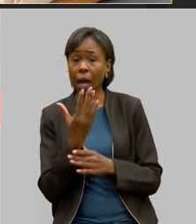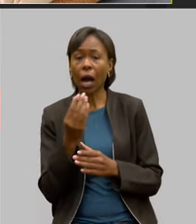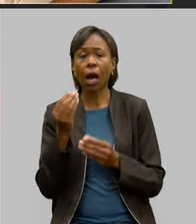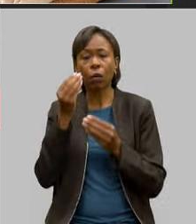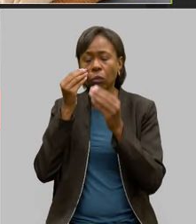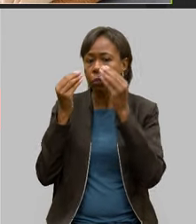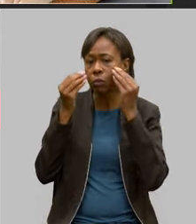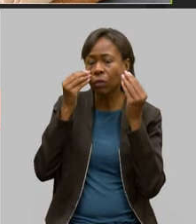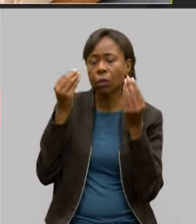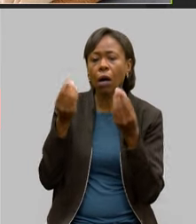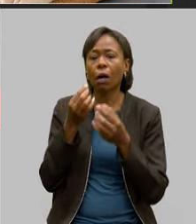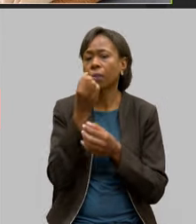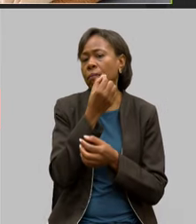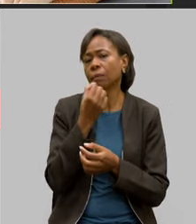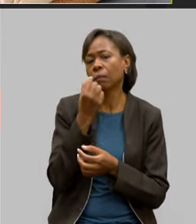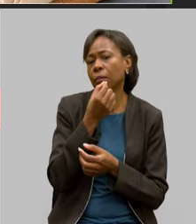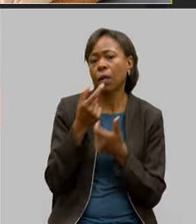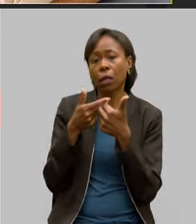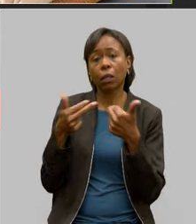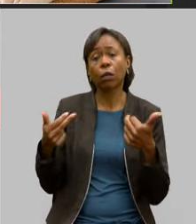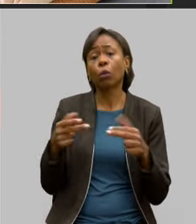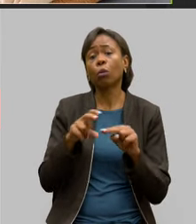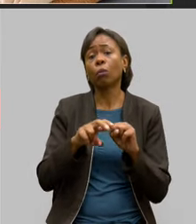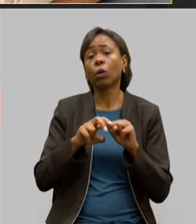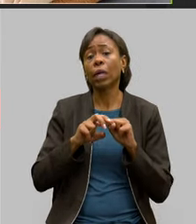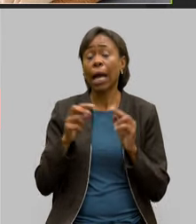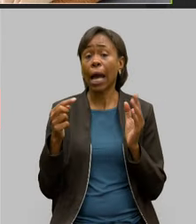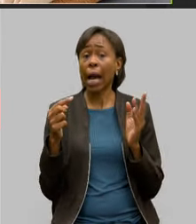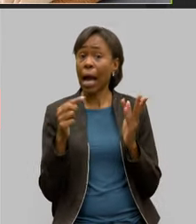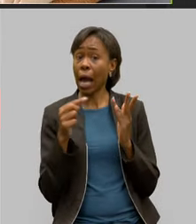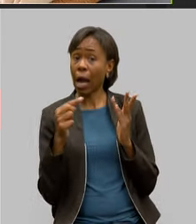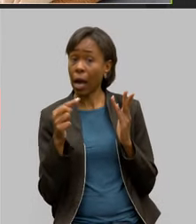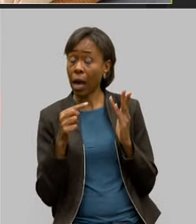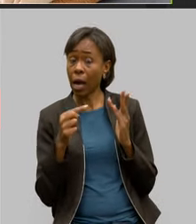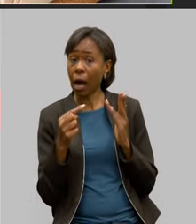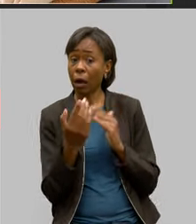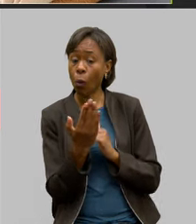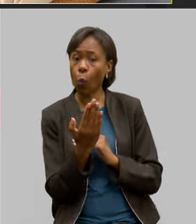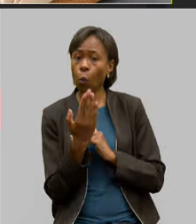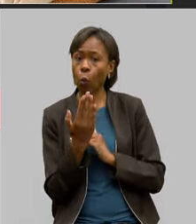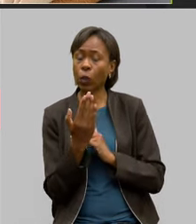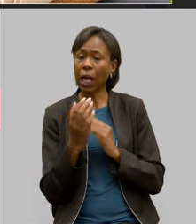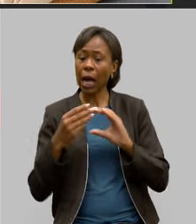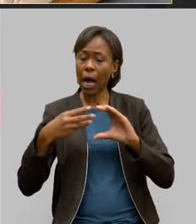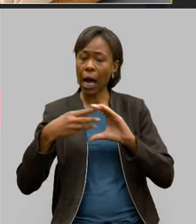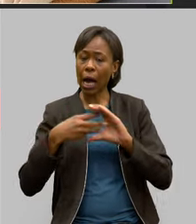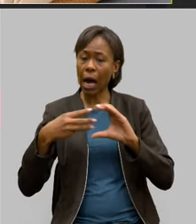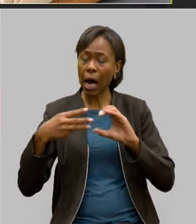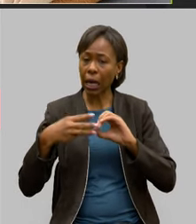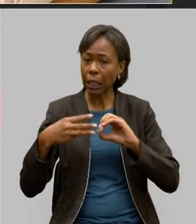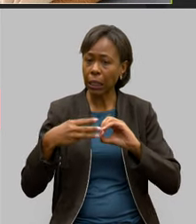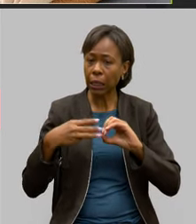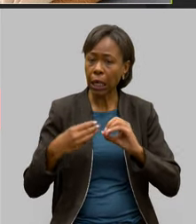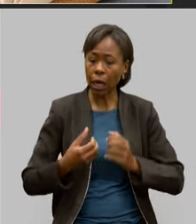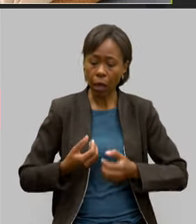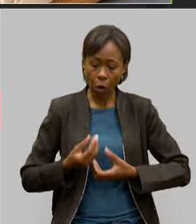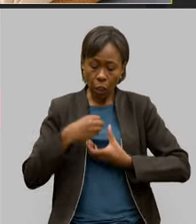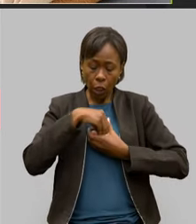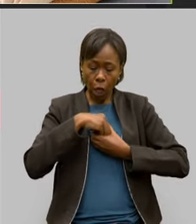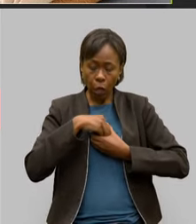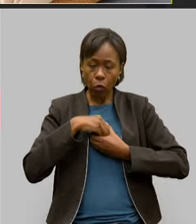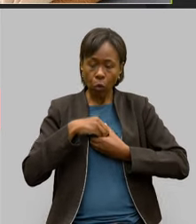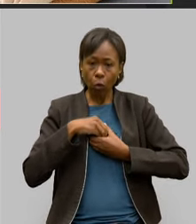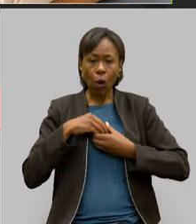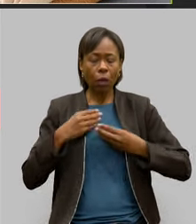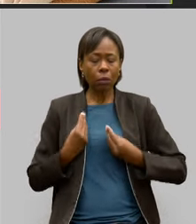super hidratante é um renovador celular de dentro para fora ampliando Inclusive